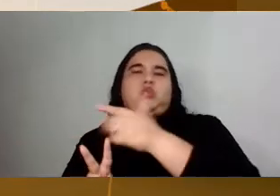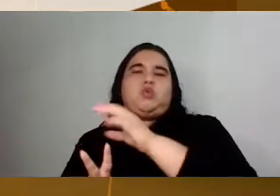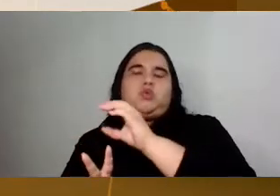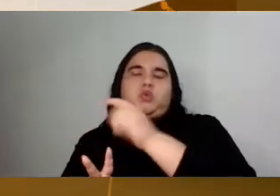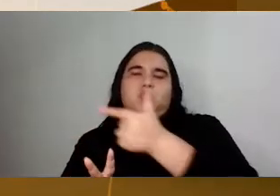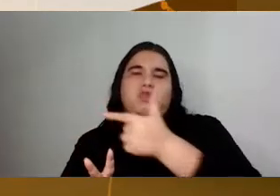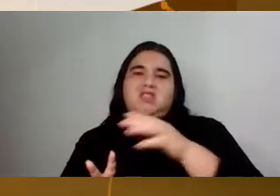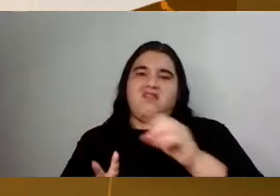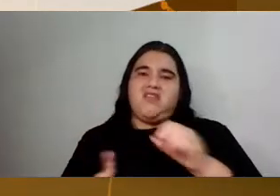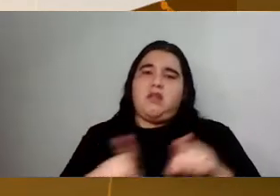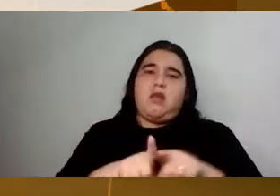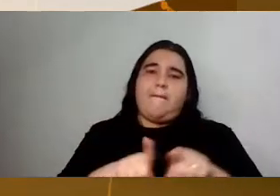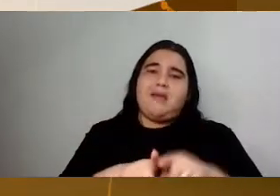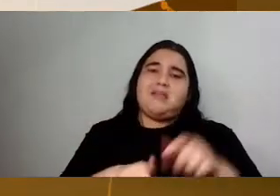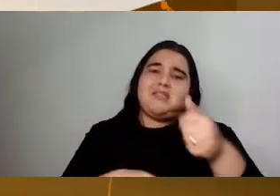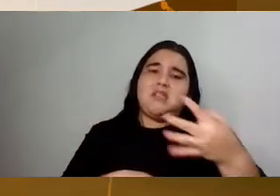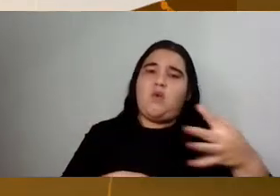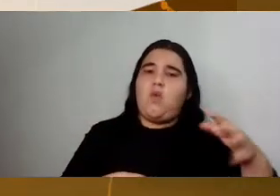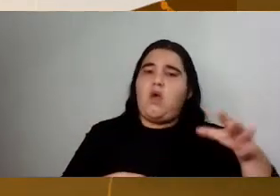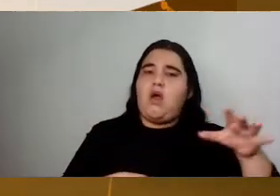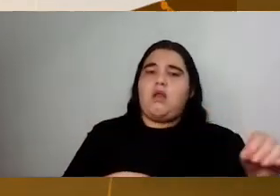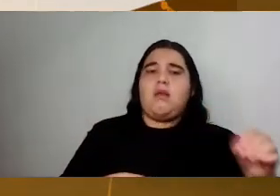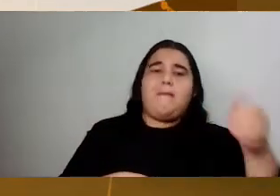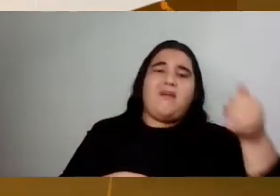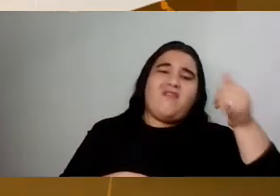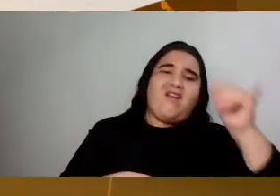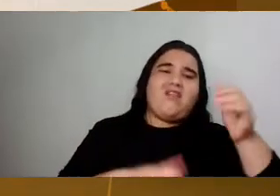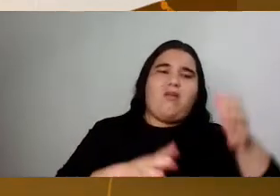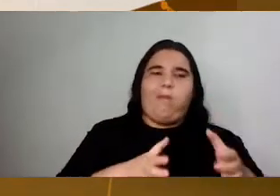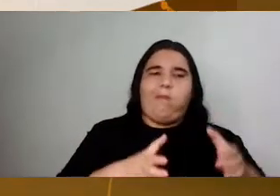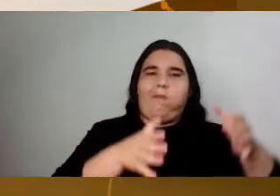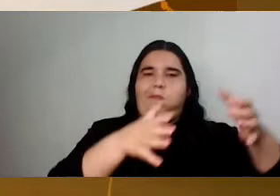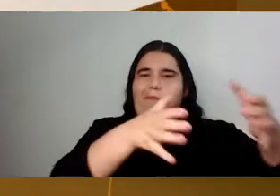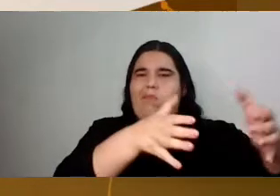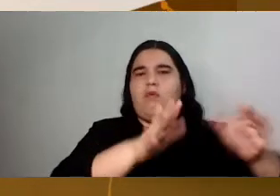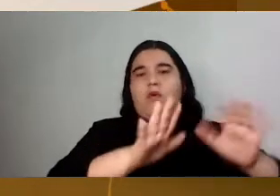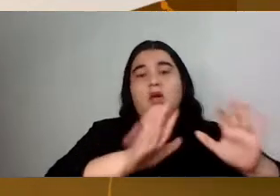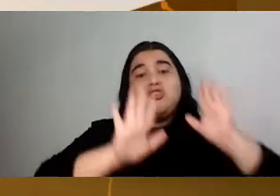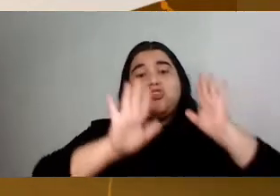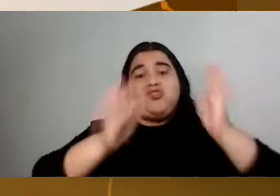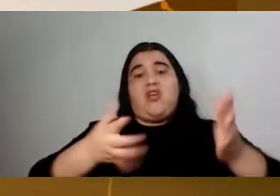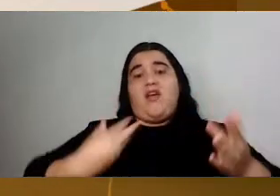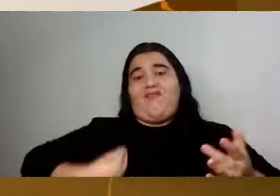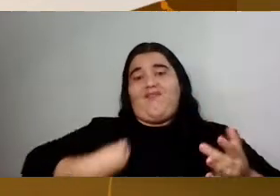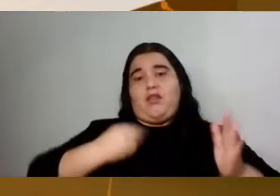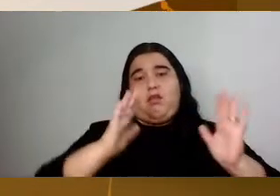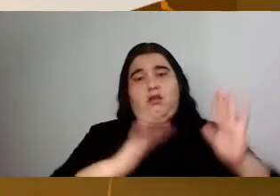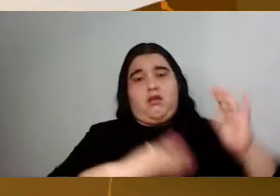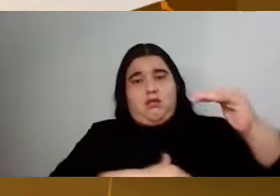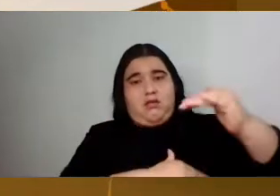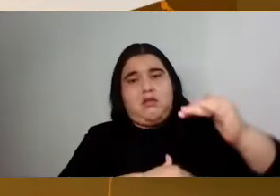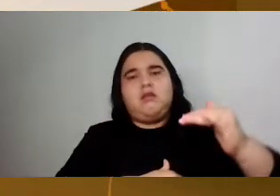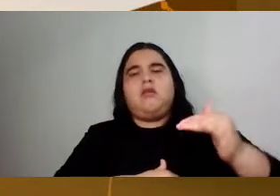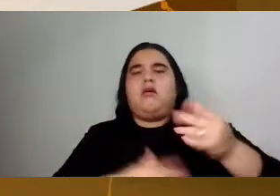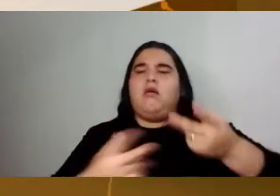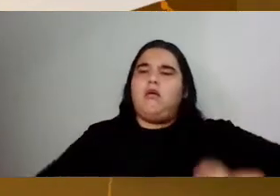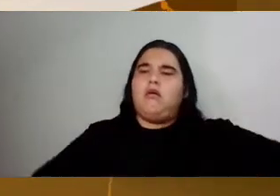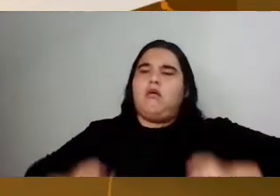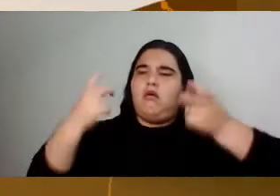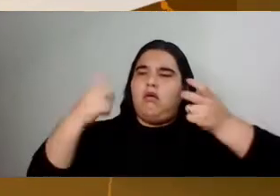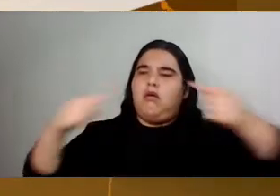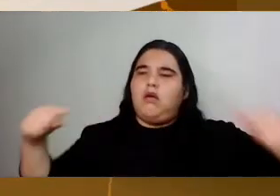Então, para a gente não ficar levando transformador auxiliar, já existe um transformador, e aí a gente seleciona, identifica a tensão, e aí